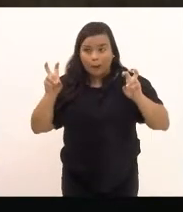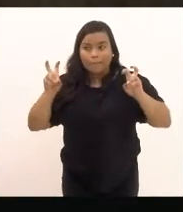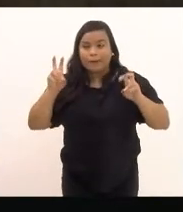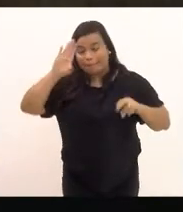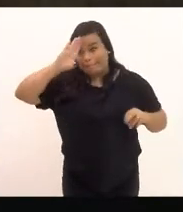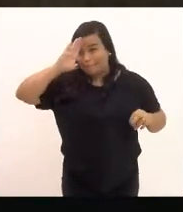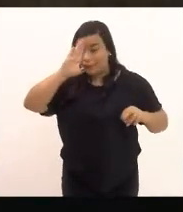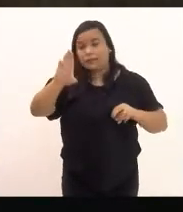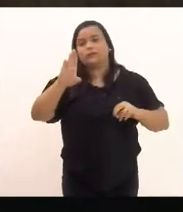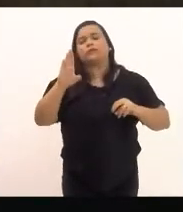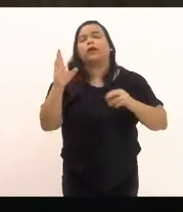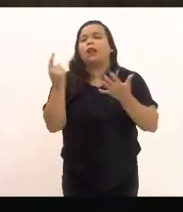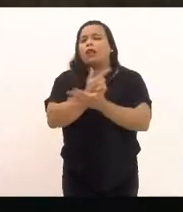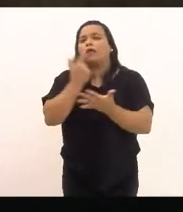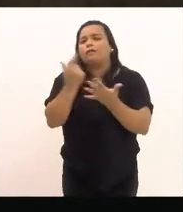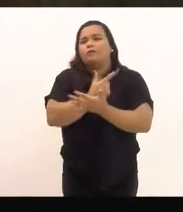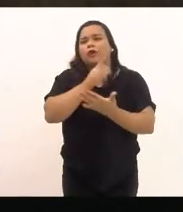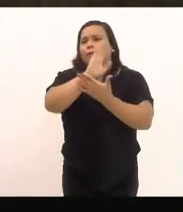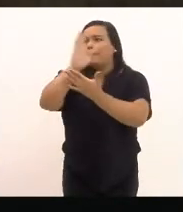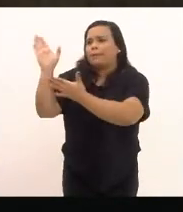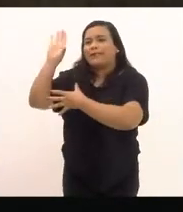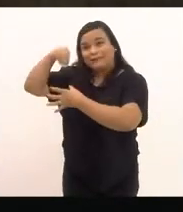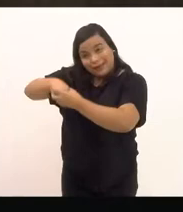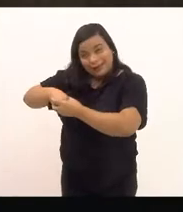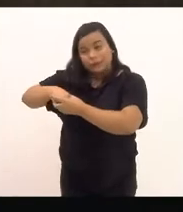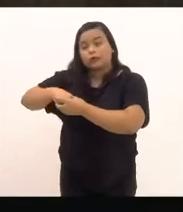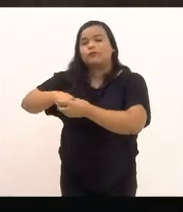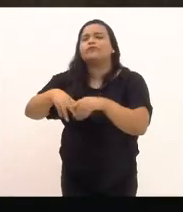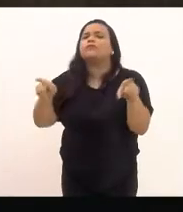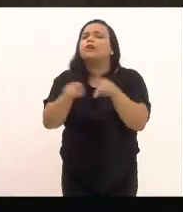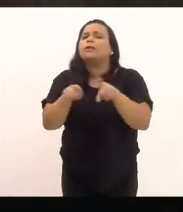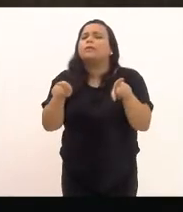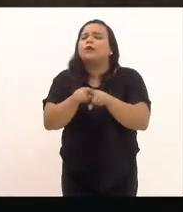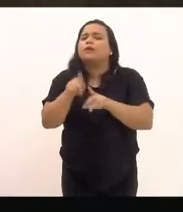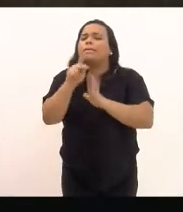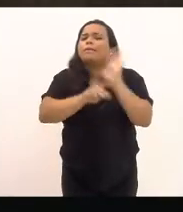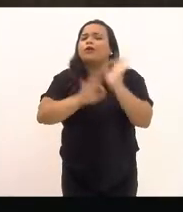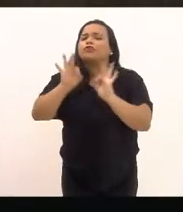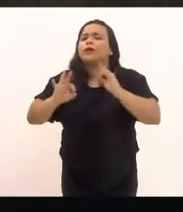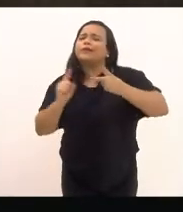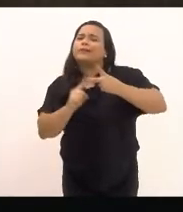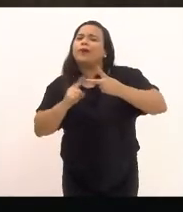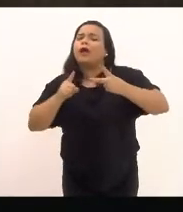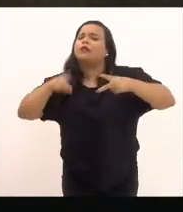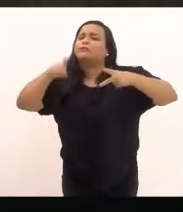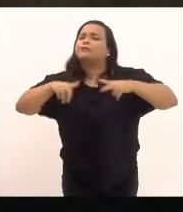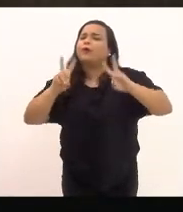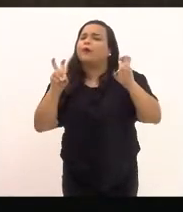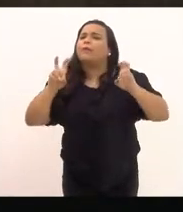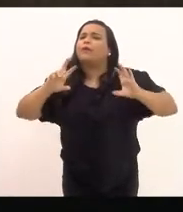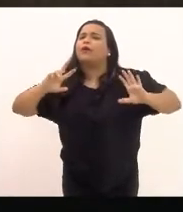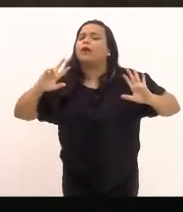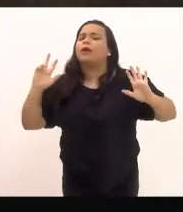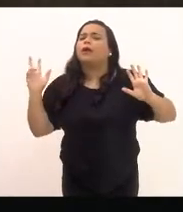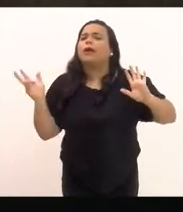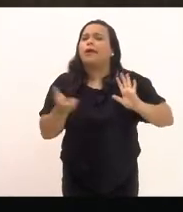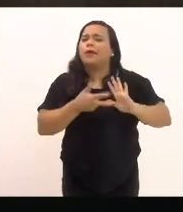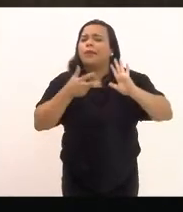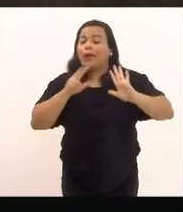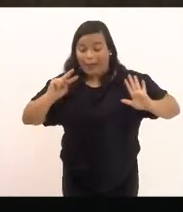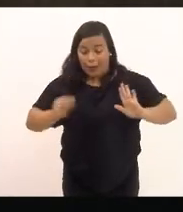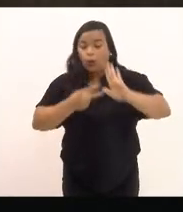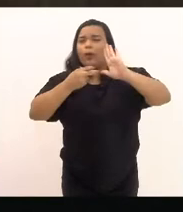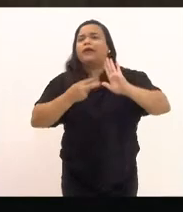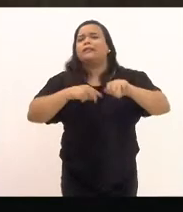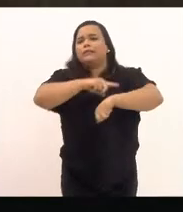das bibliotecas nesse contexto. E o segundo projeto, a questão do reconhecimento das 40 horas para as